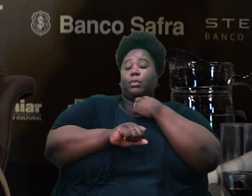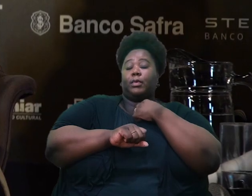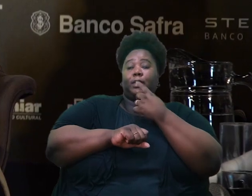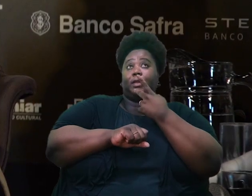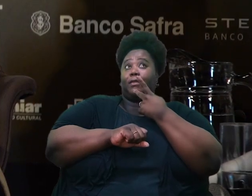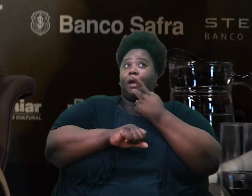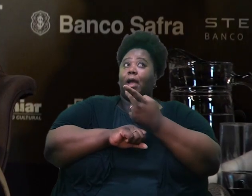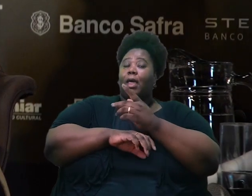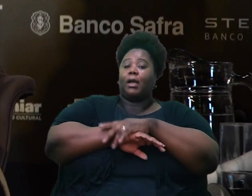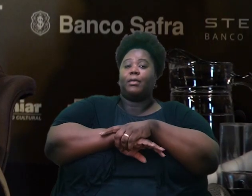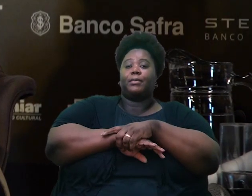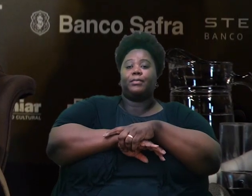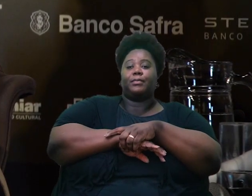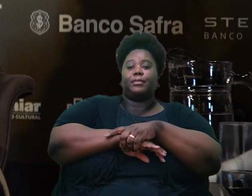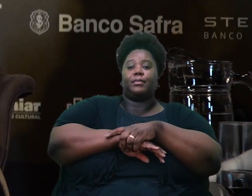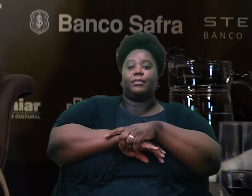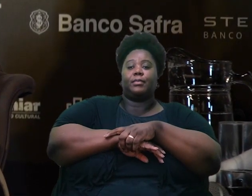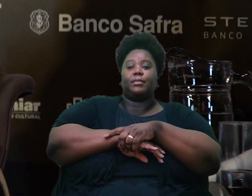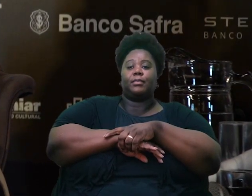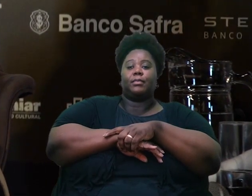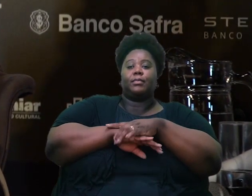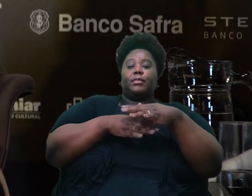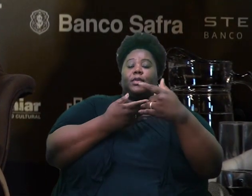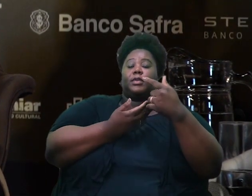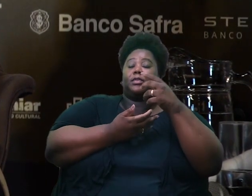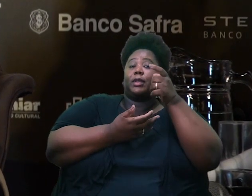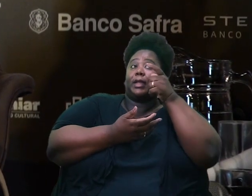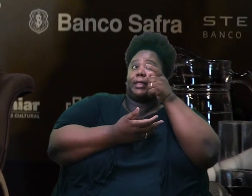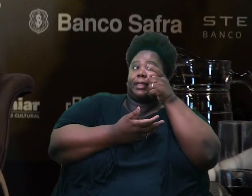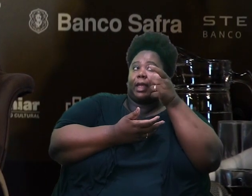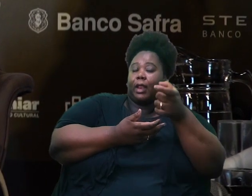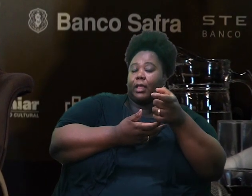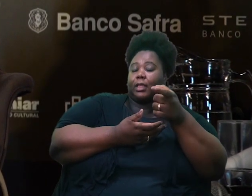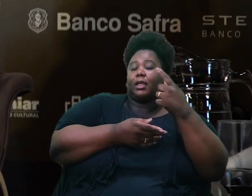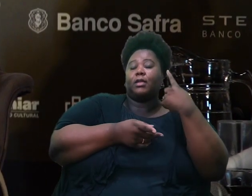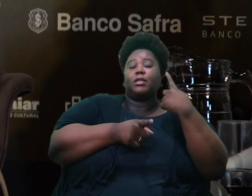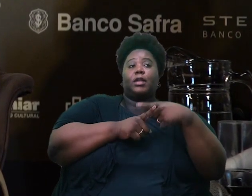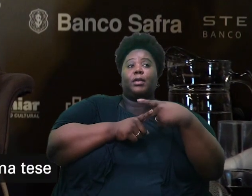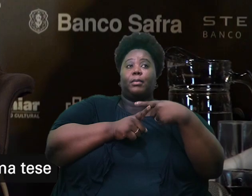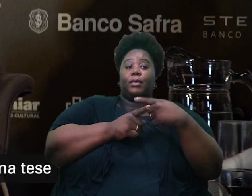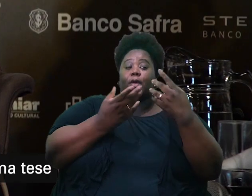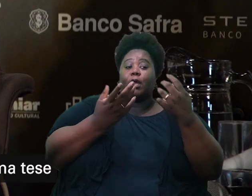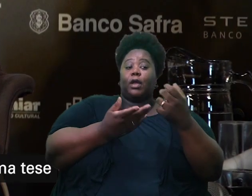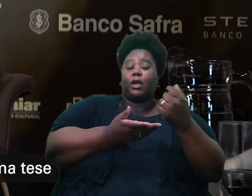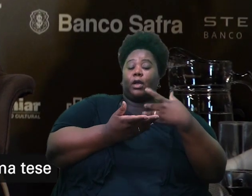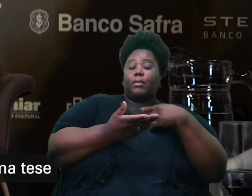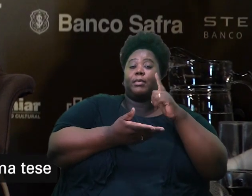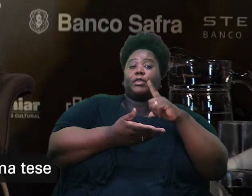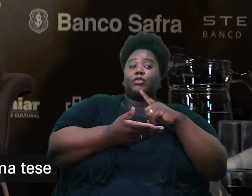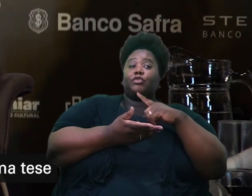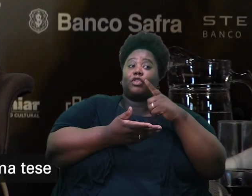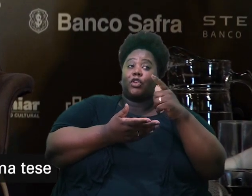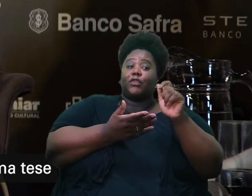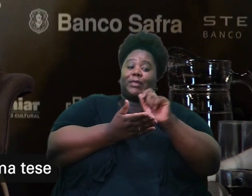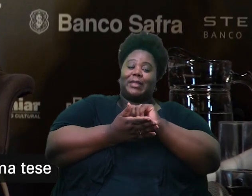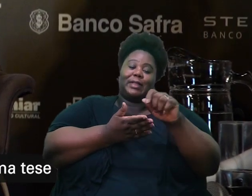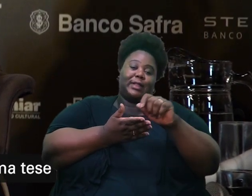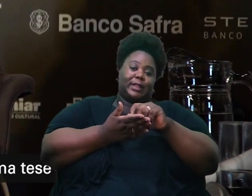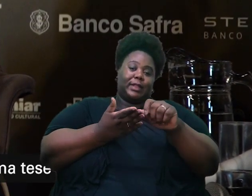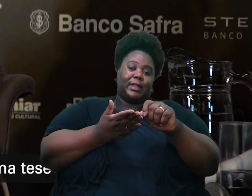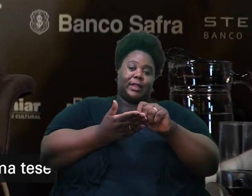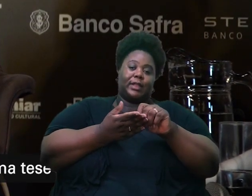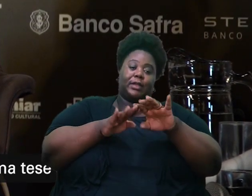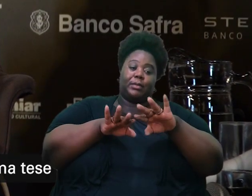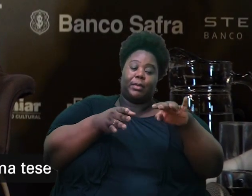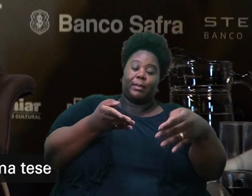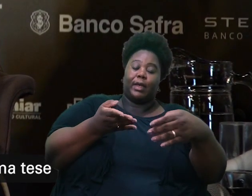falar. E isso eu acho interessante porque eu, há pouco tempo, eu estive numa tese, como banca de